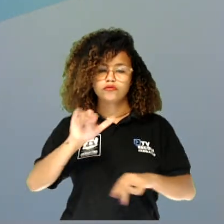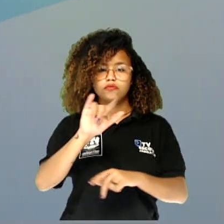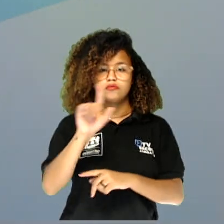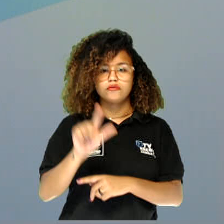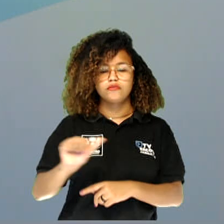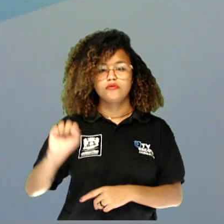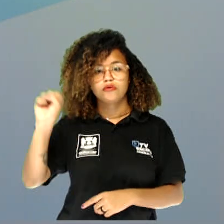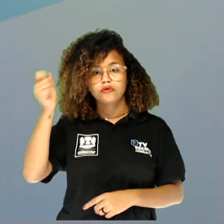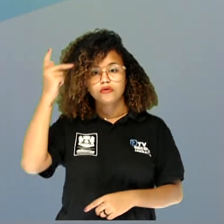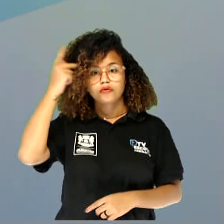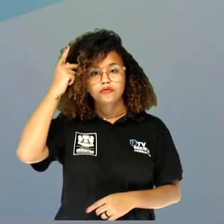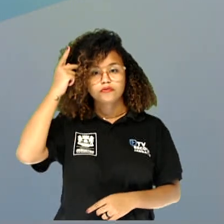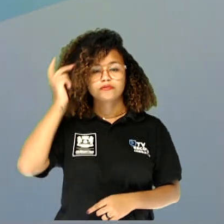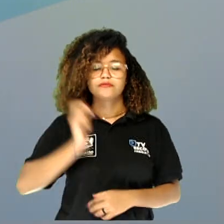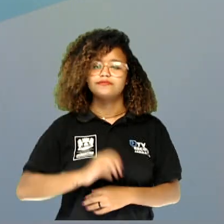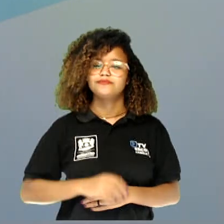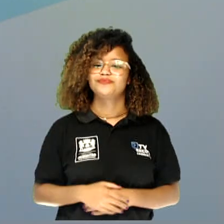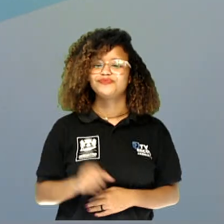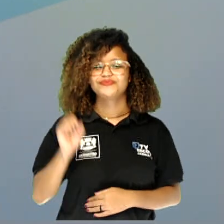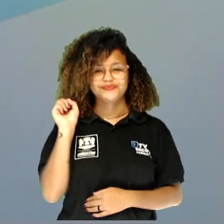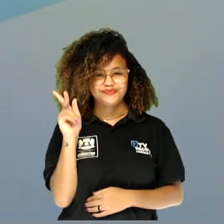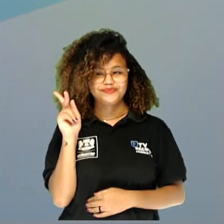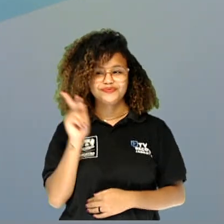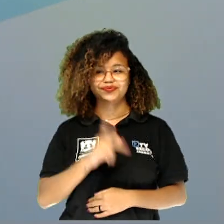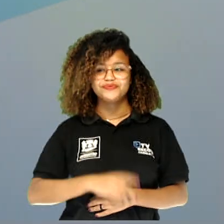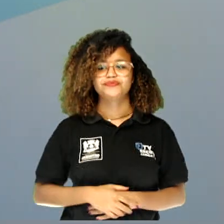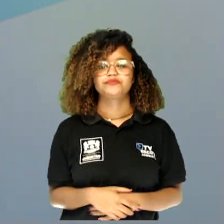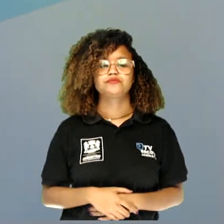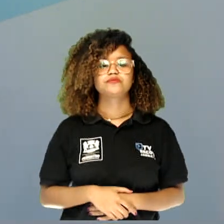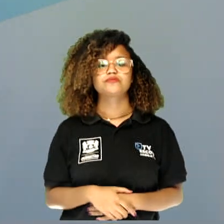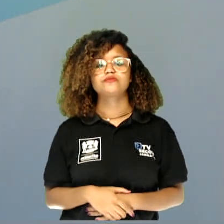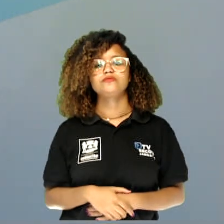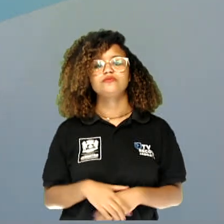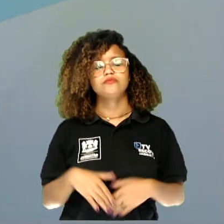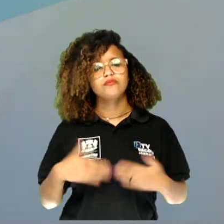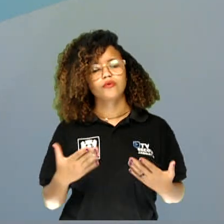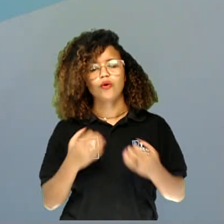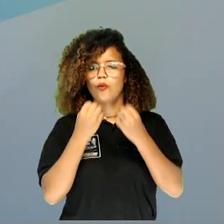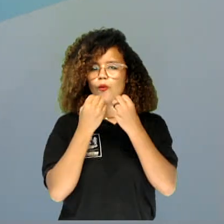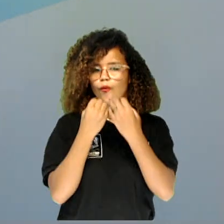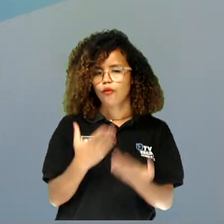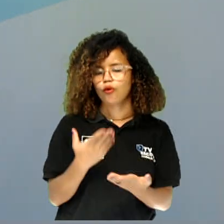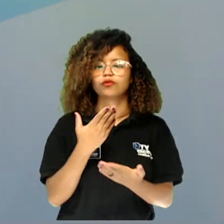e São Paulo, ok? Então,